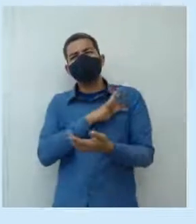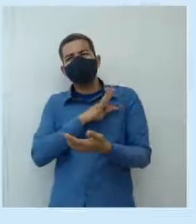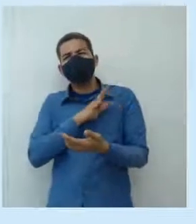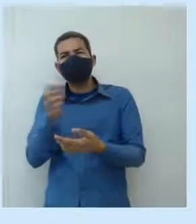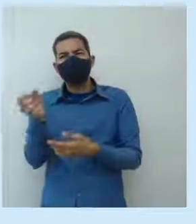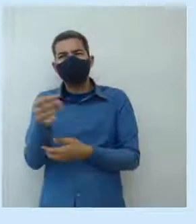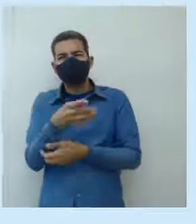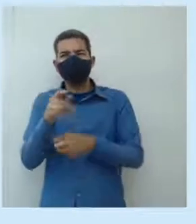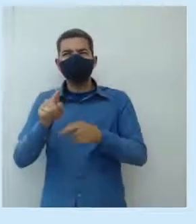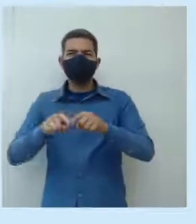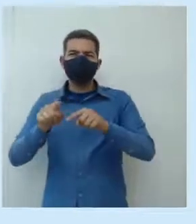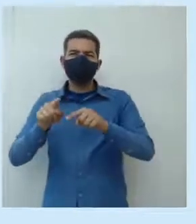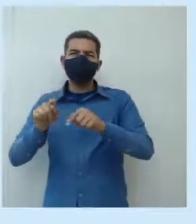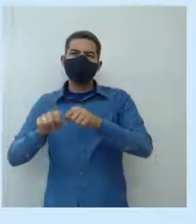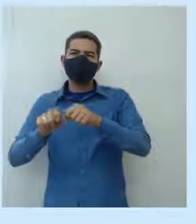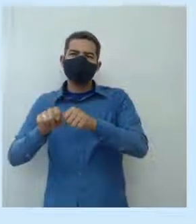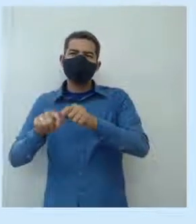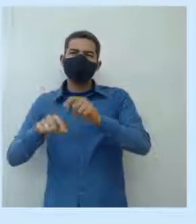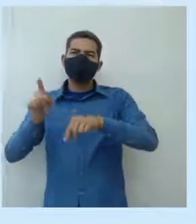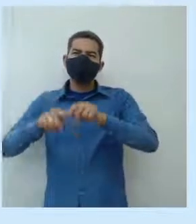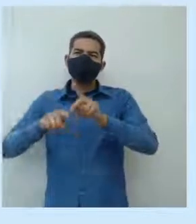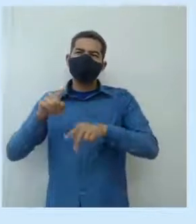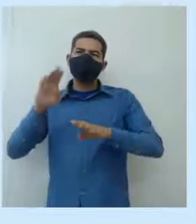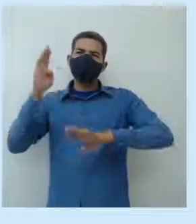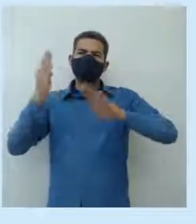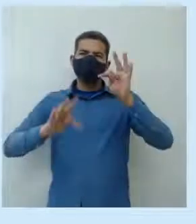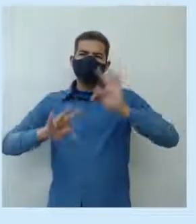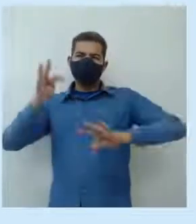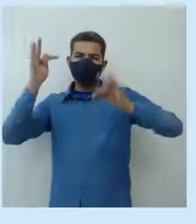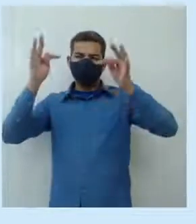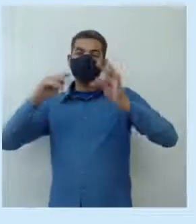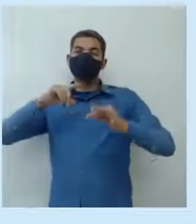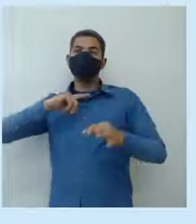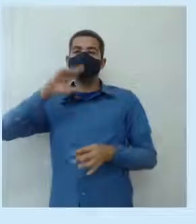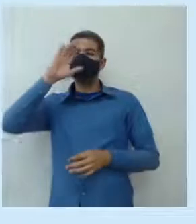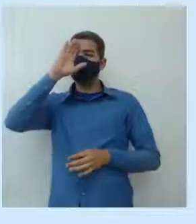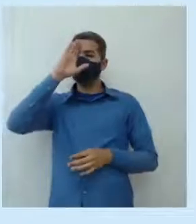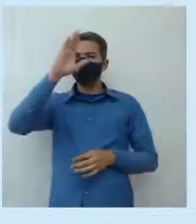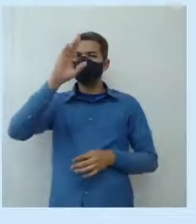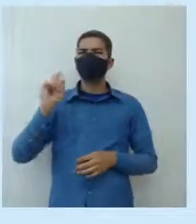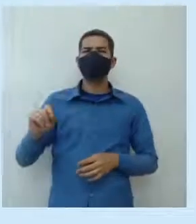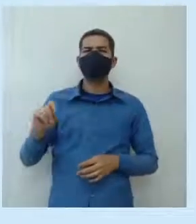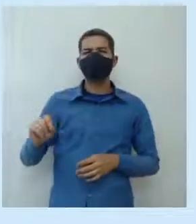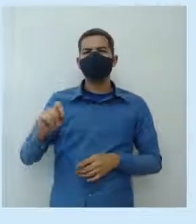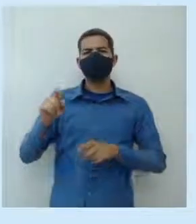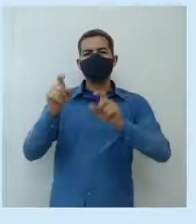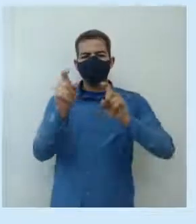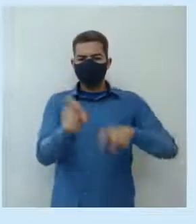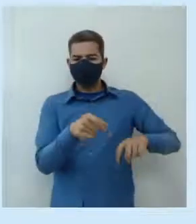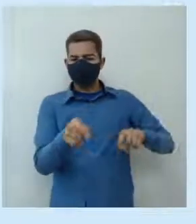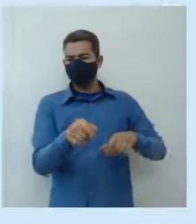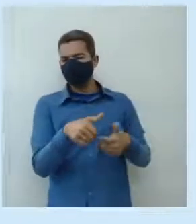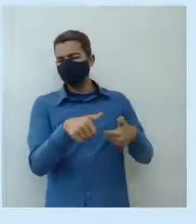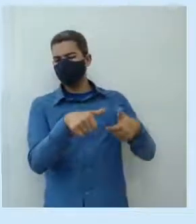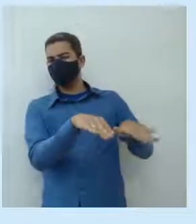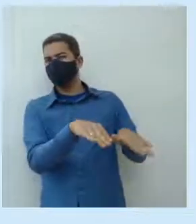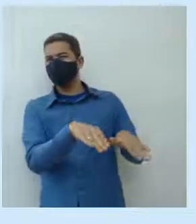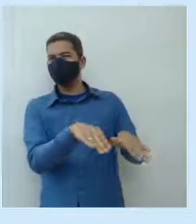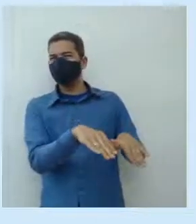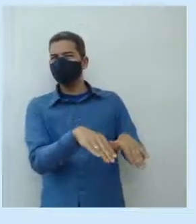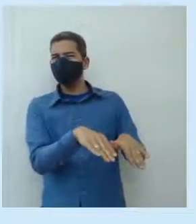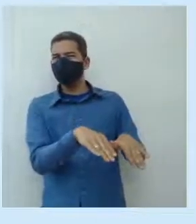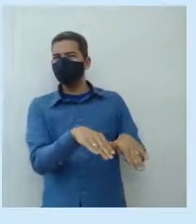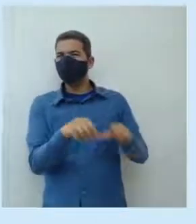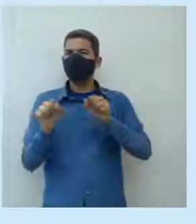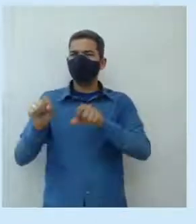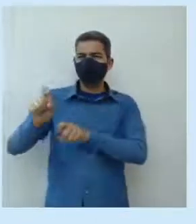alimentos, biotecnologia principalmente, pode-se até dispensar o campo, isto é, o espaço agrícola. Pode-se